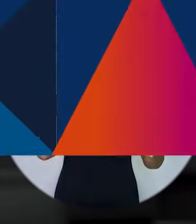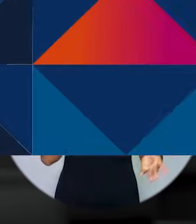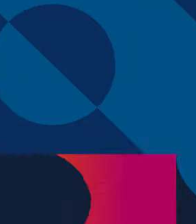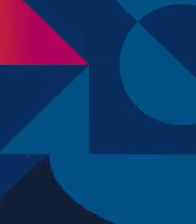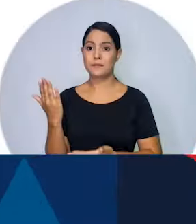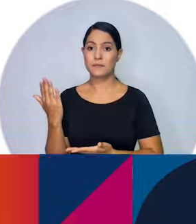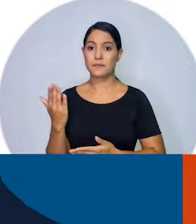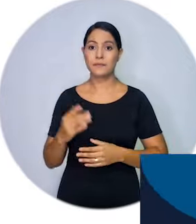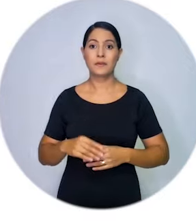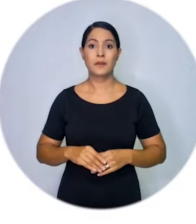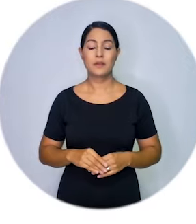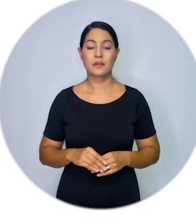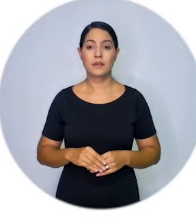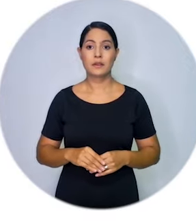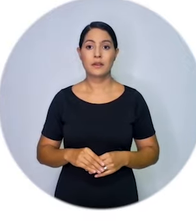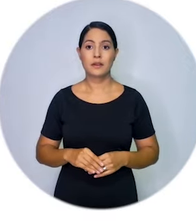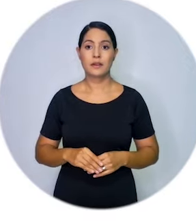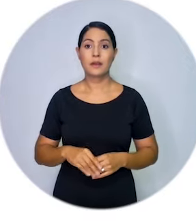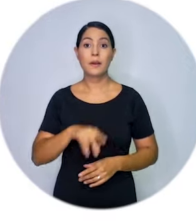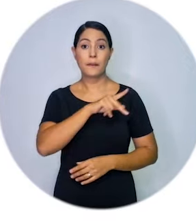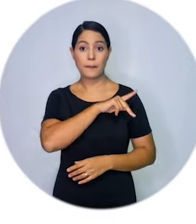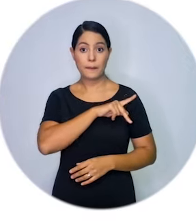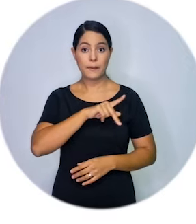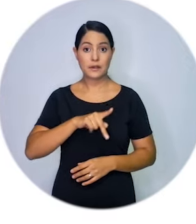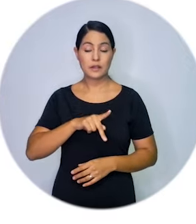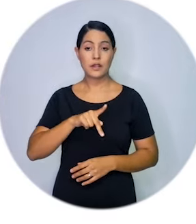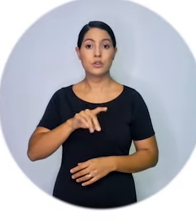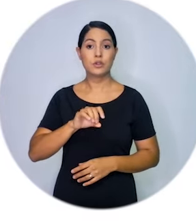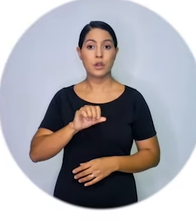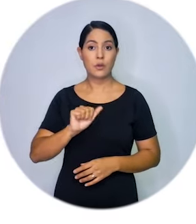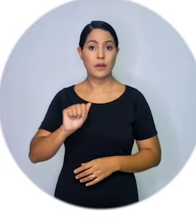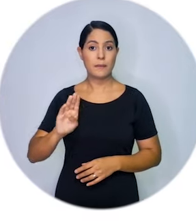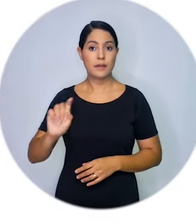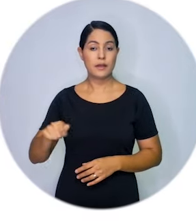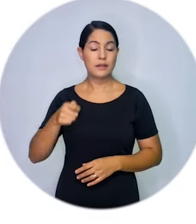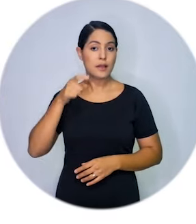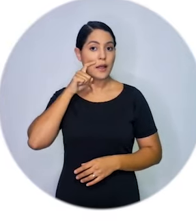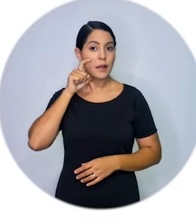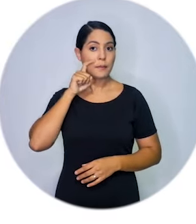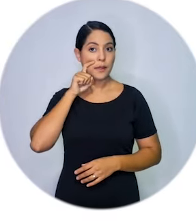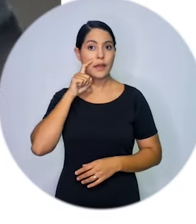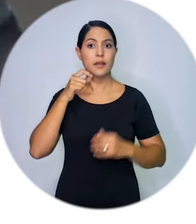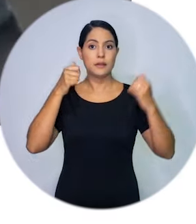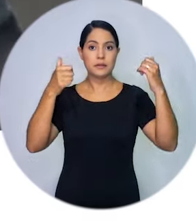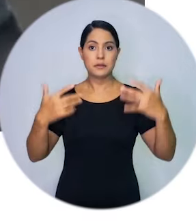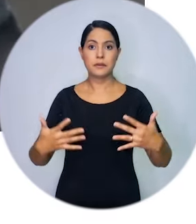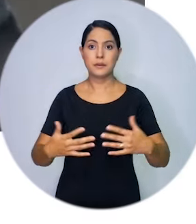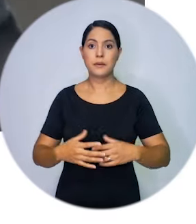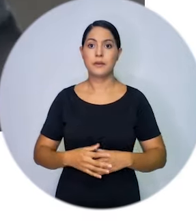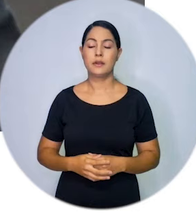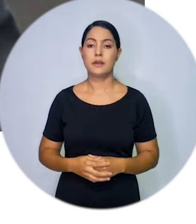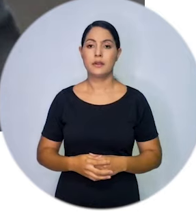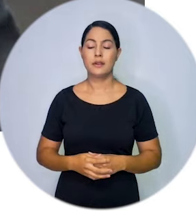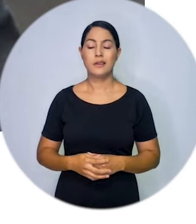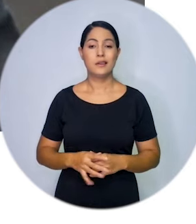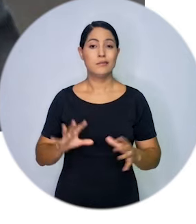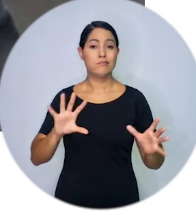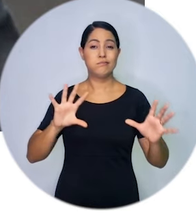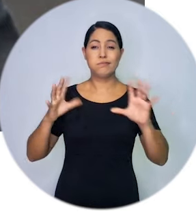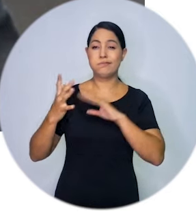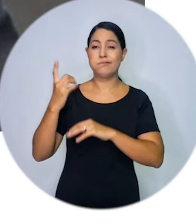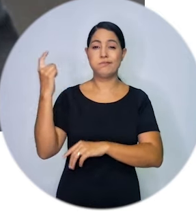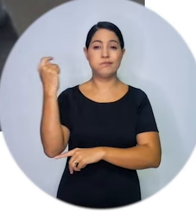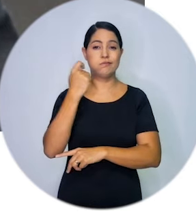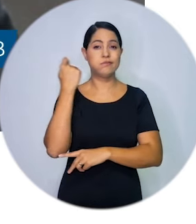Nacional. Segundo o presidente nacional da OAB, Beto Simonetti, abre aspas, a catástrofe que abate o Rio Grande do Sul